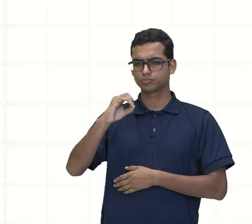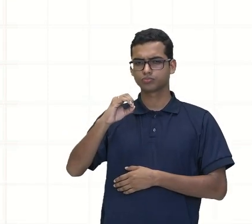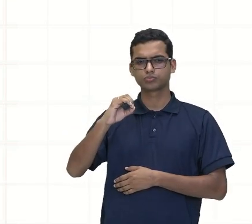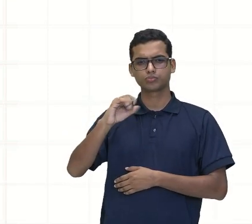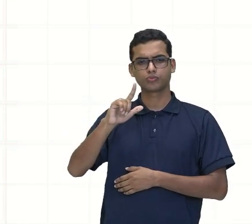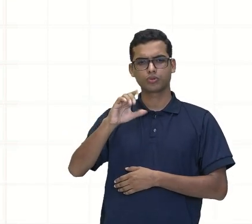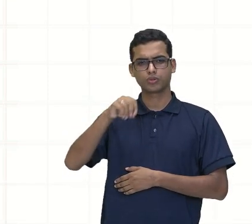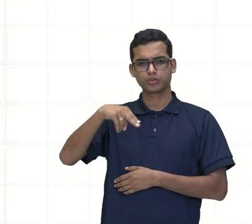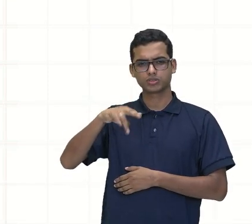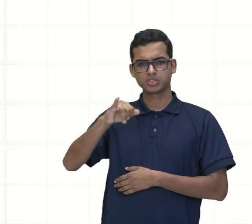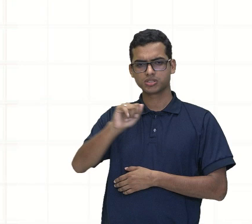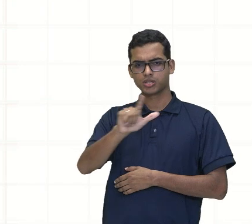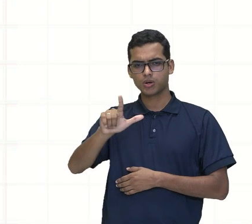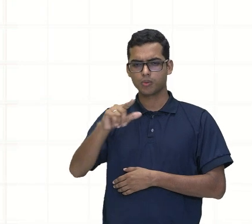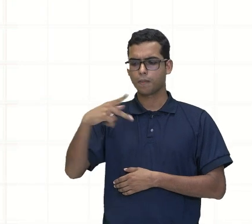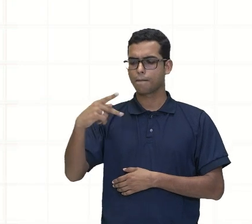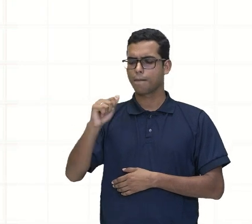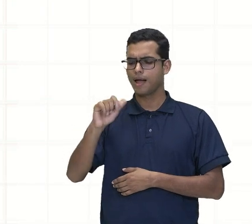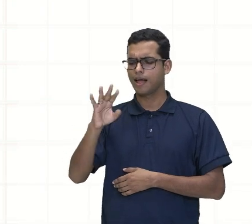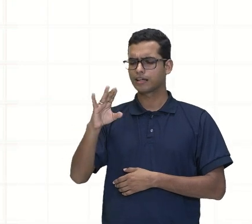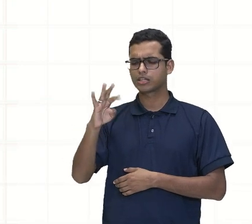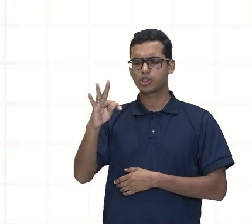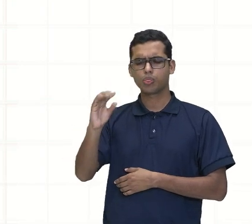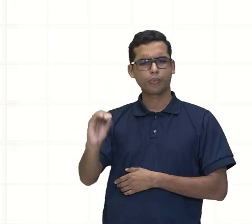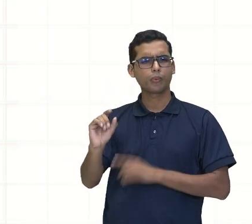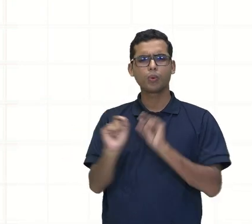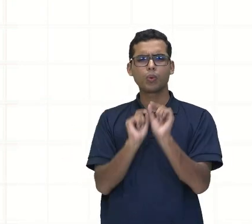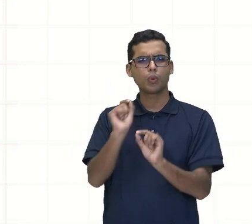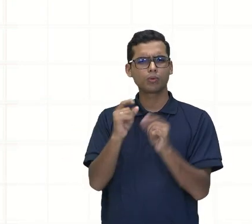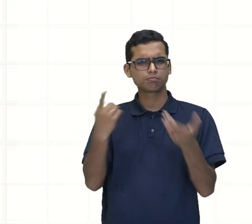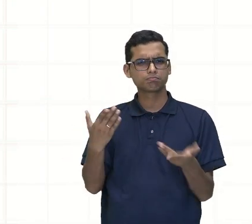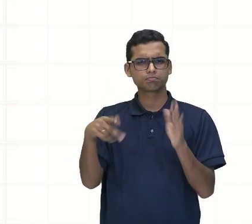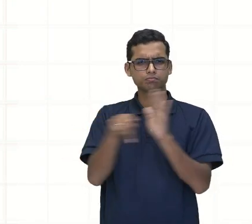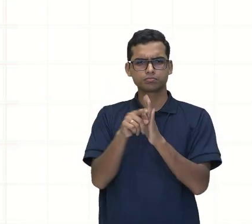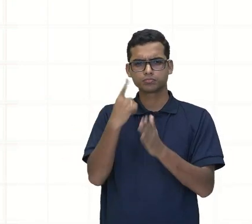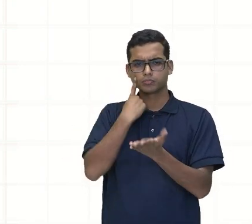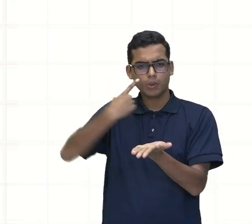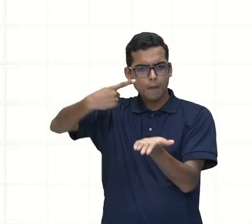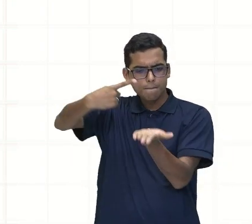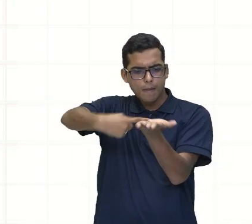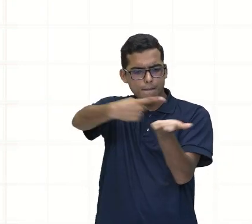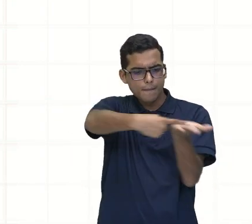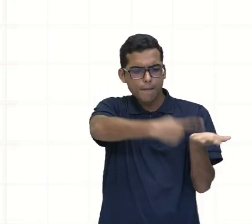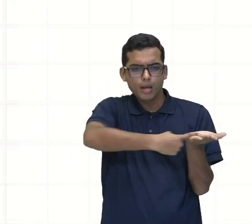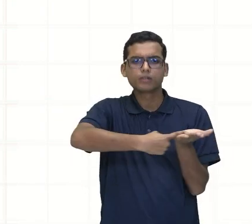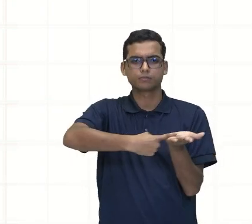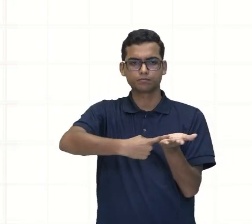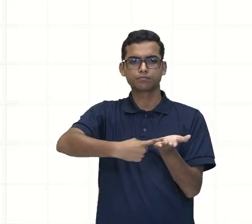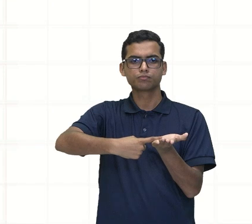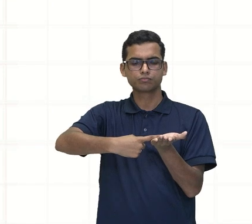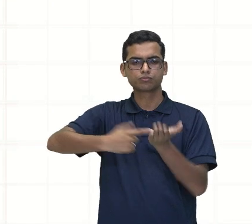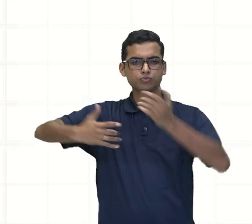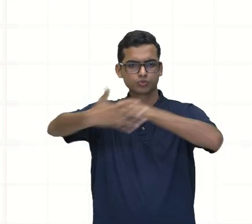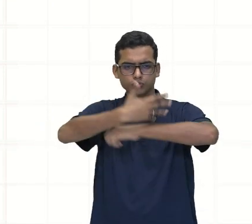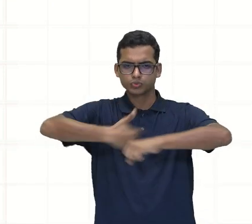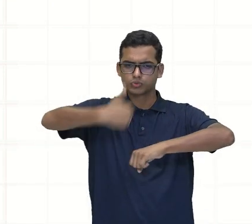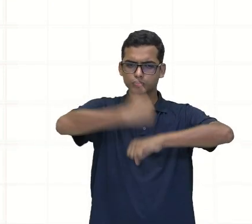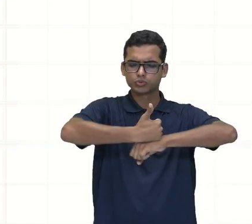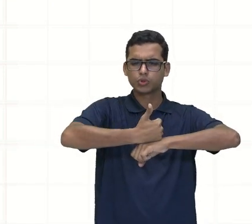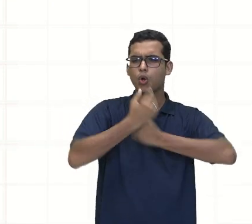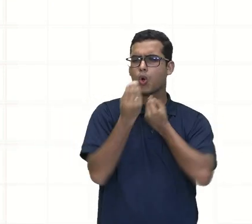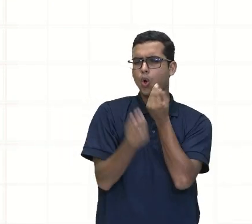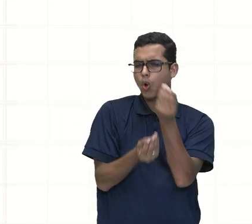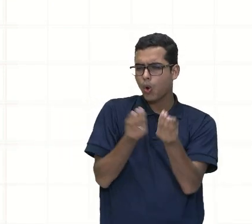Pacto Colonial? O Pacto Colonial, ele era uma espécie de acordo, tá? Mas quando eu falo em